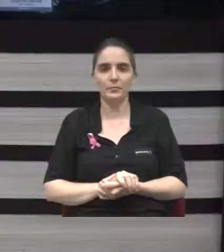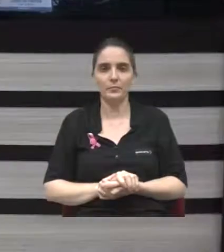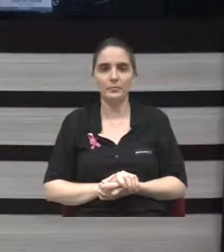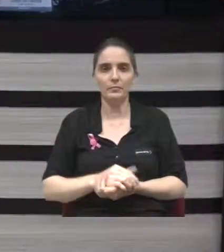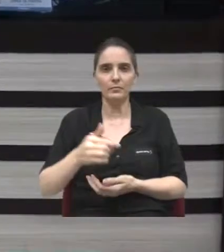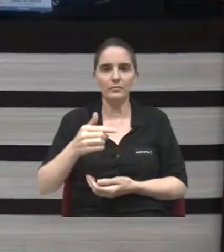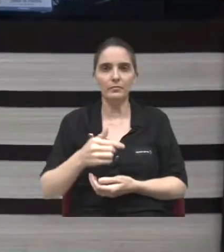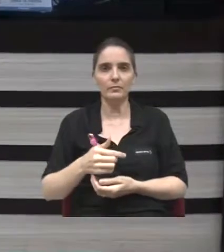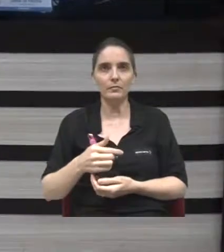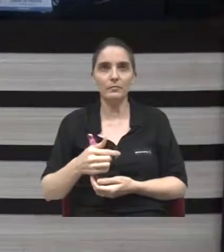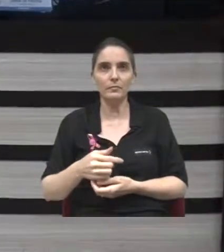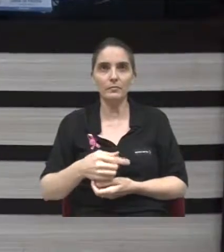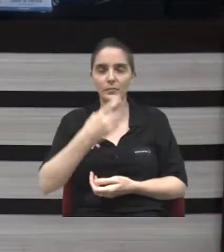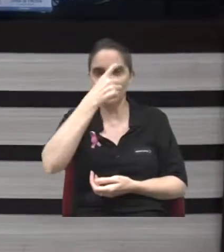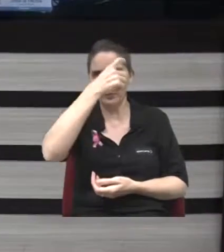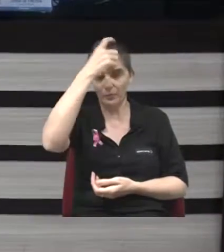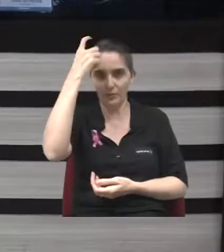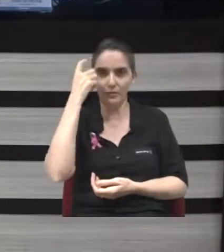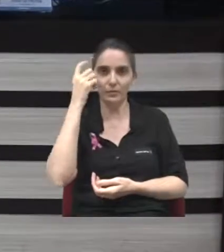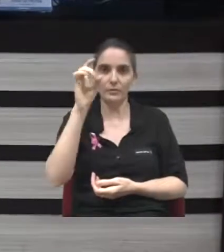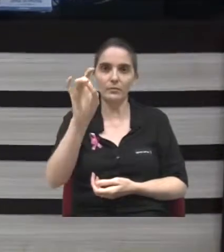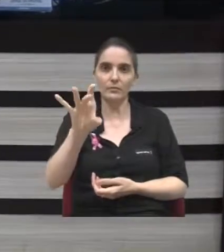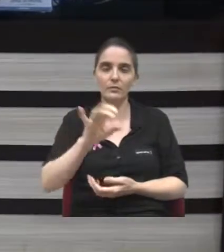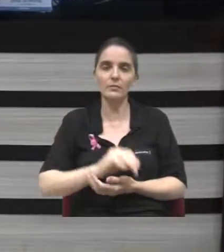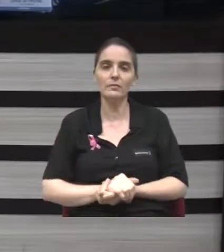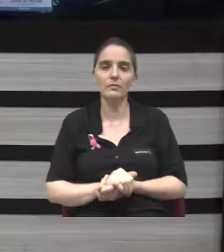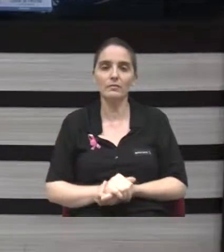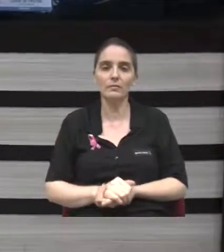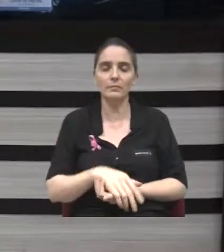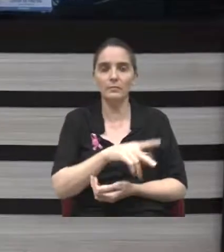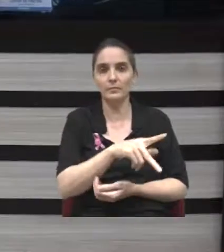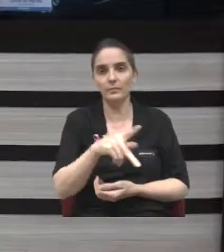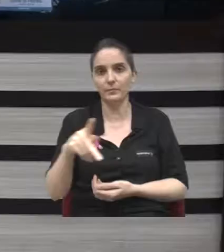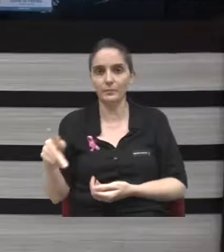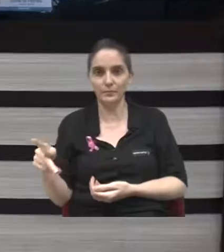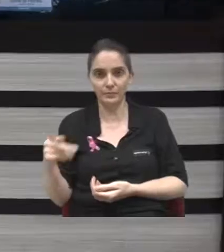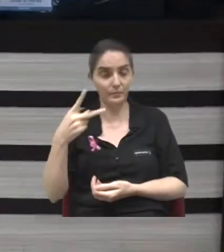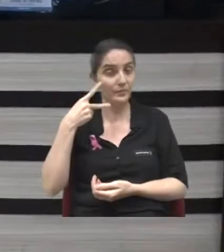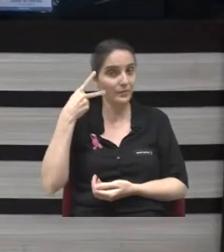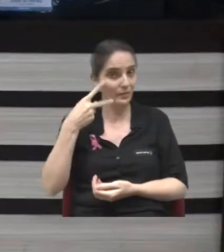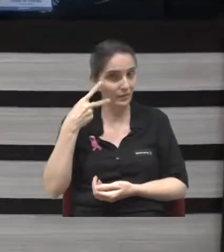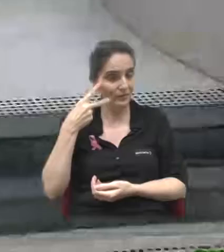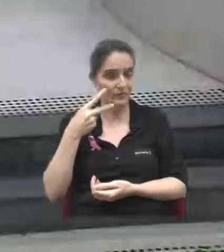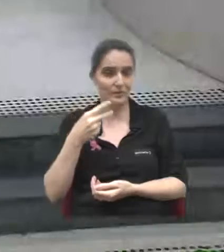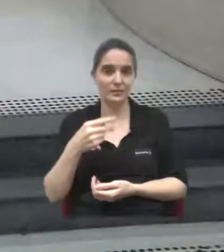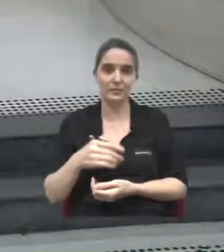Vereador Wagner Barbosa. Senhor presidente, em nome dos pares, o presente,